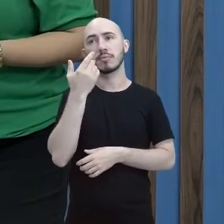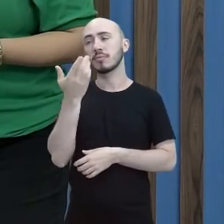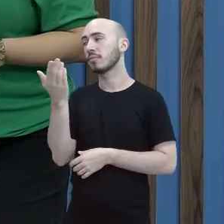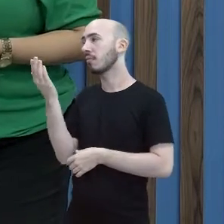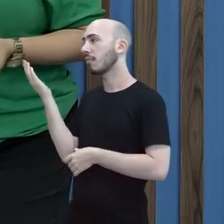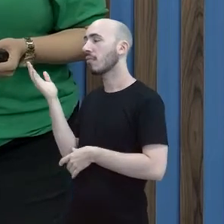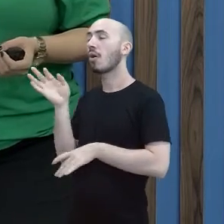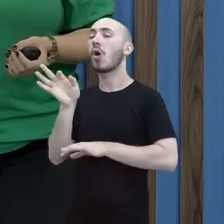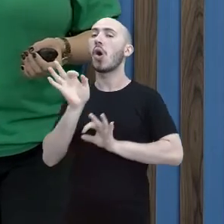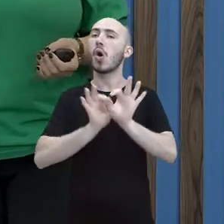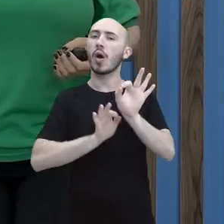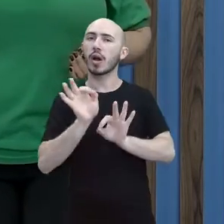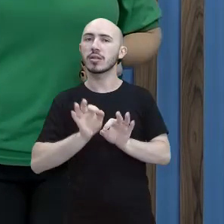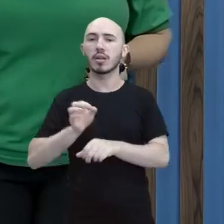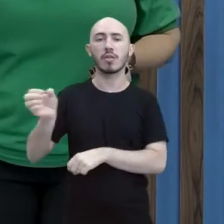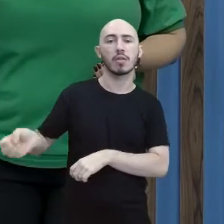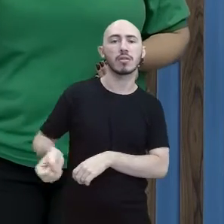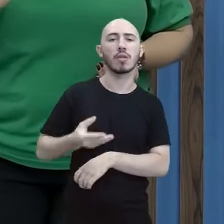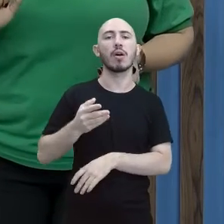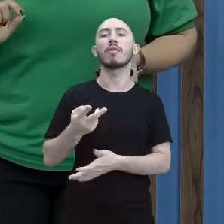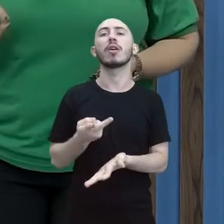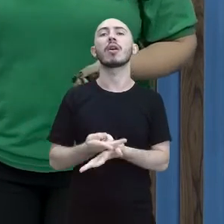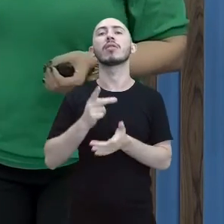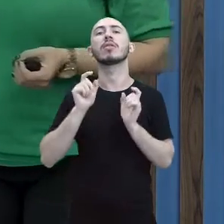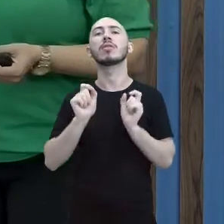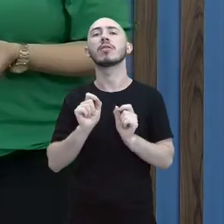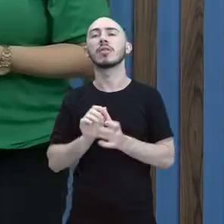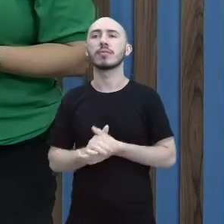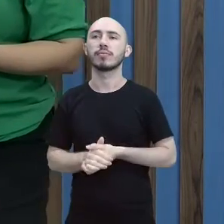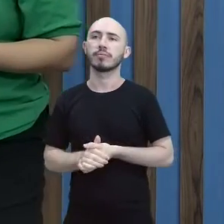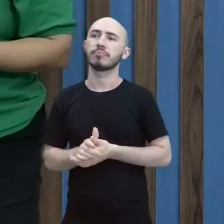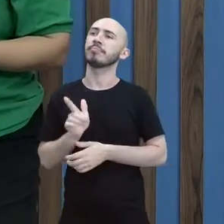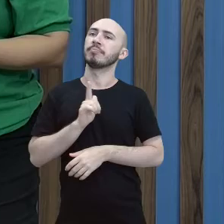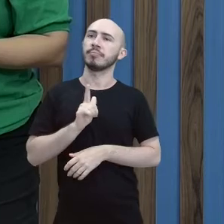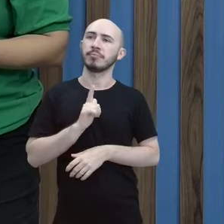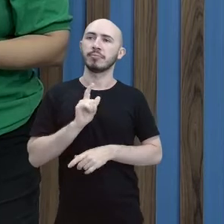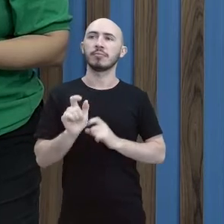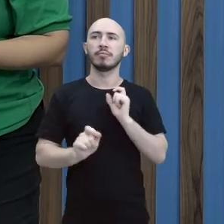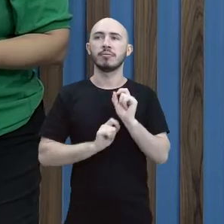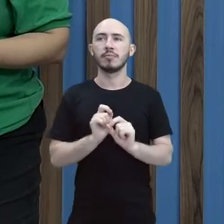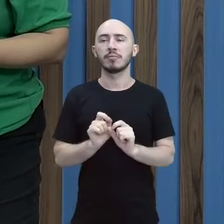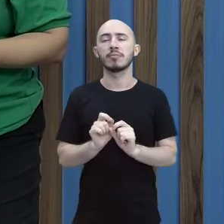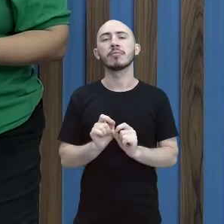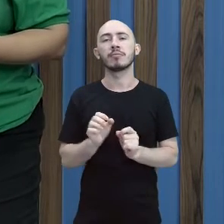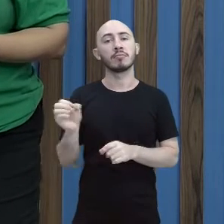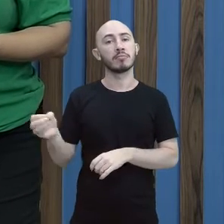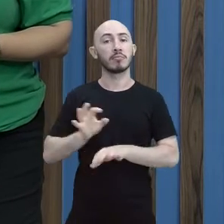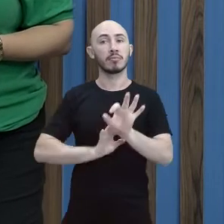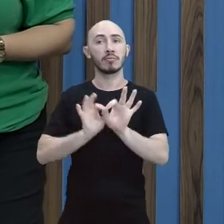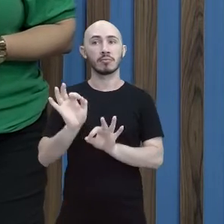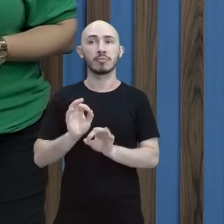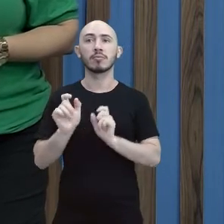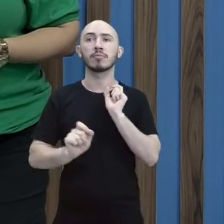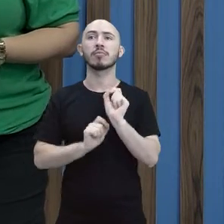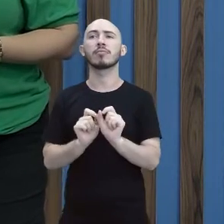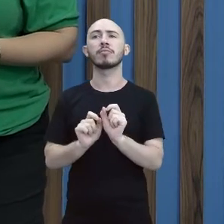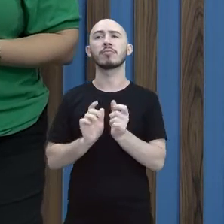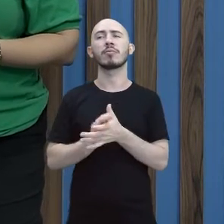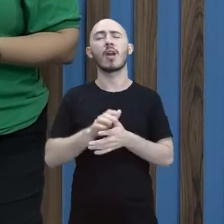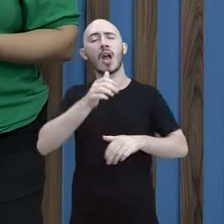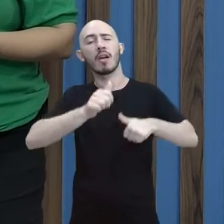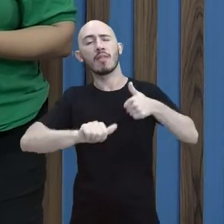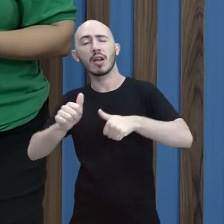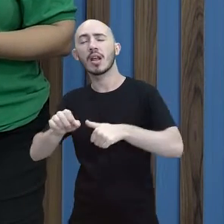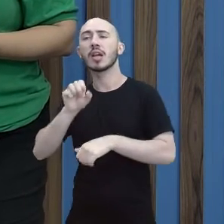nova organização dos átomos, o que é que ia acontecer? Ia haver o seguinte, ó, essa nova organização ia conferir a